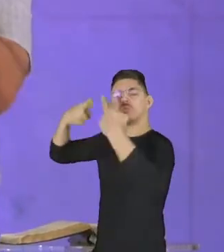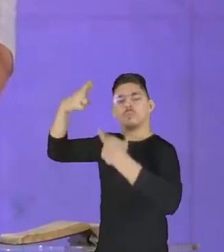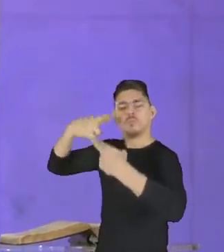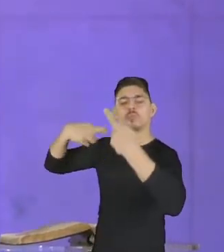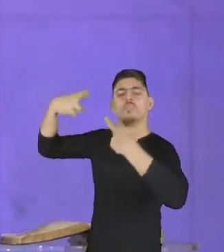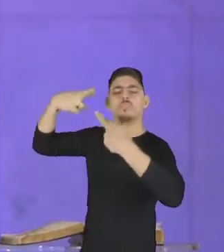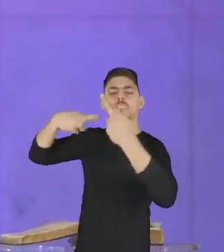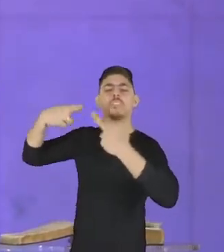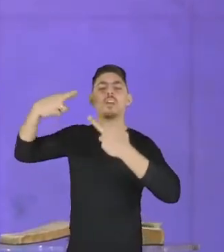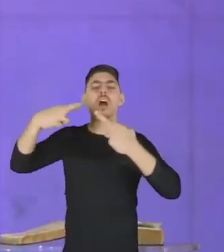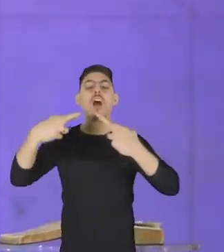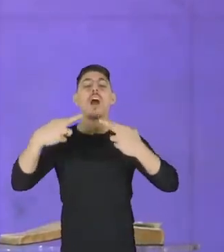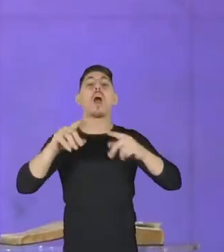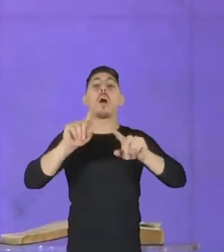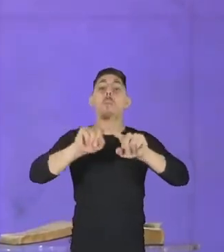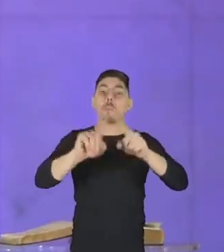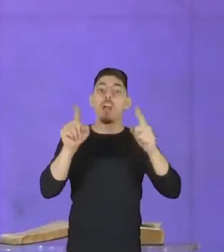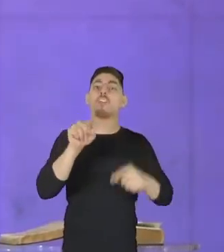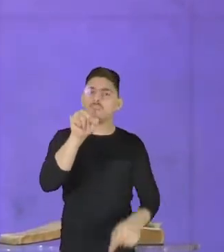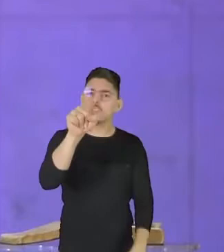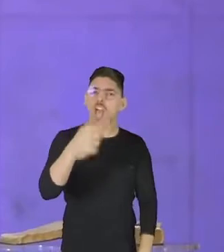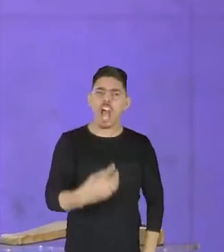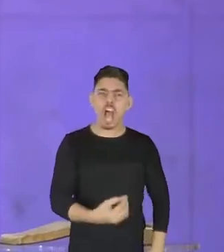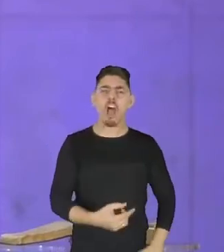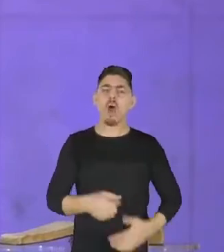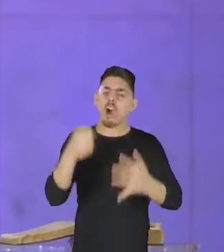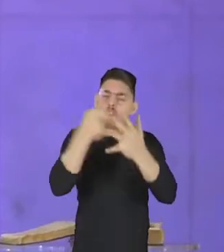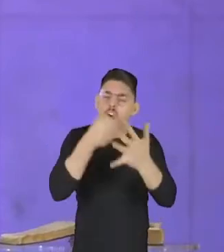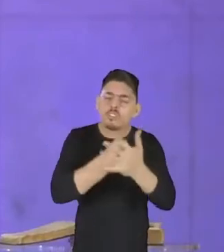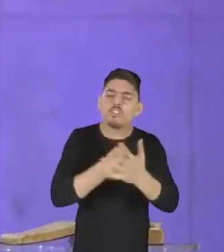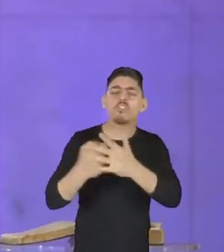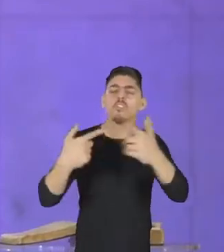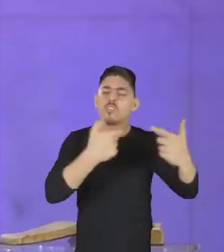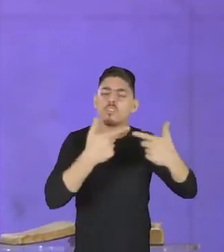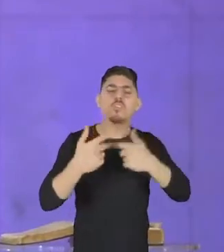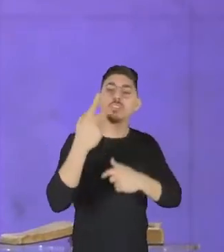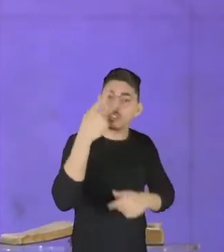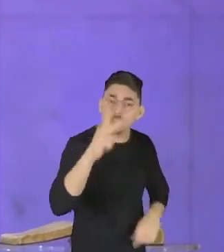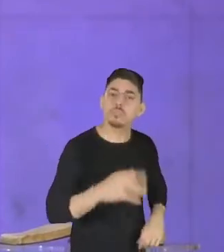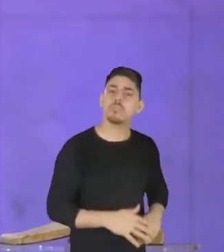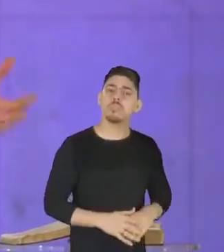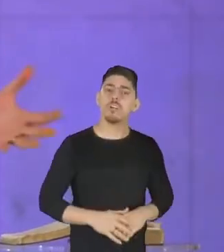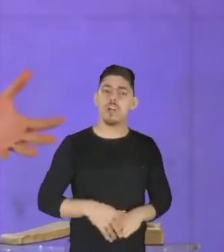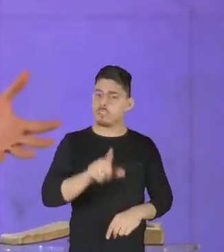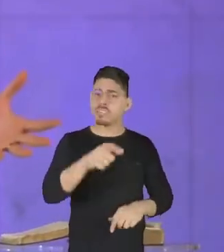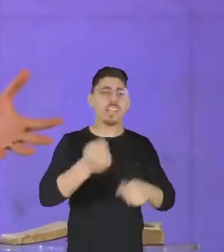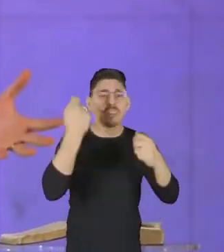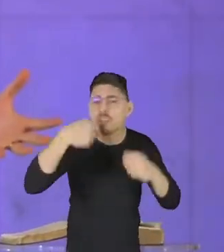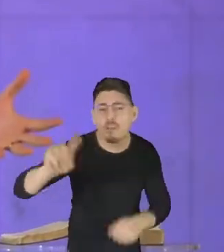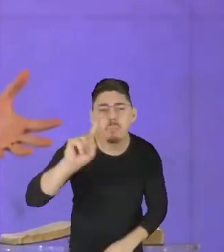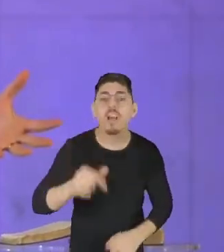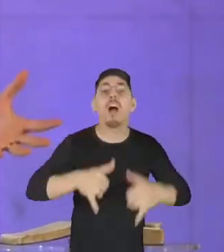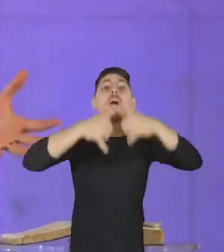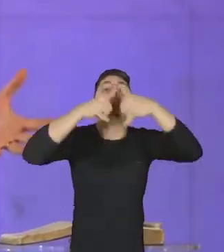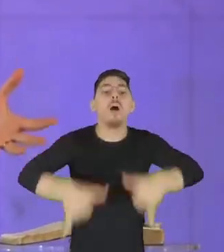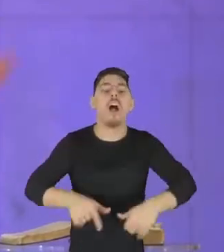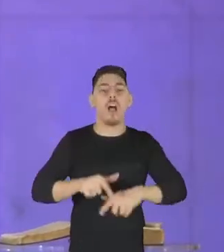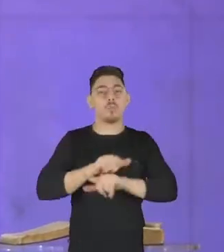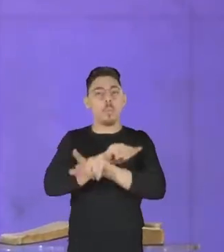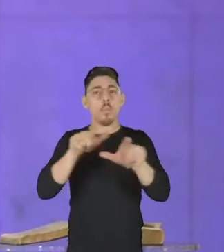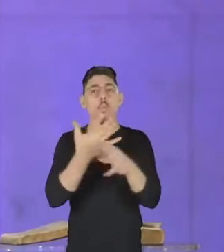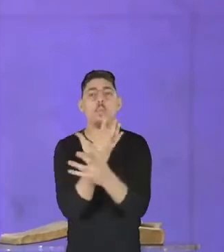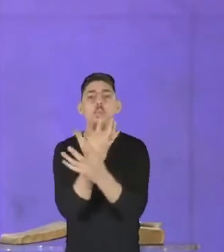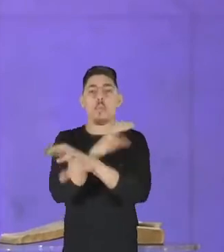Mas você, nas suas lutas, nas suas vitórias, você não precisa permanecer no deserto.